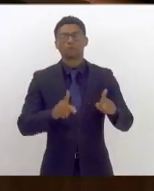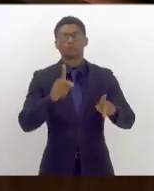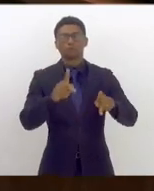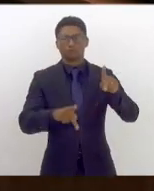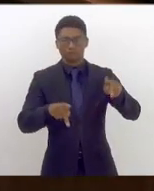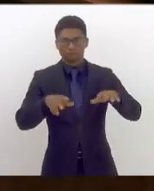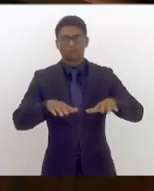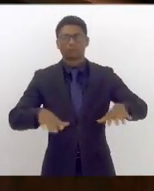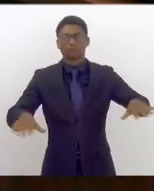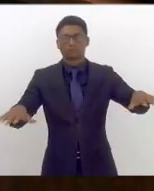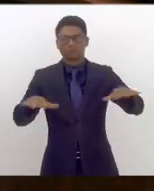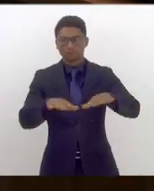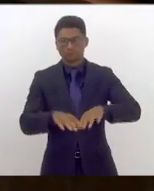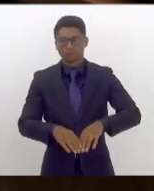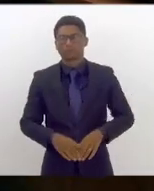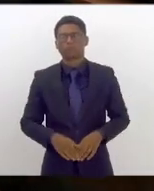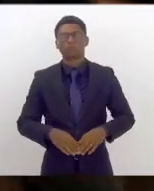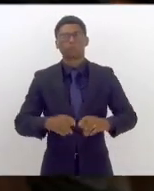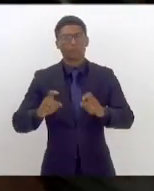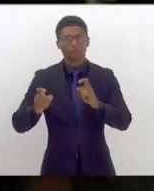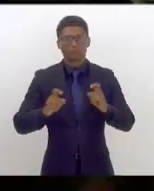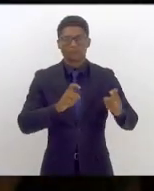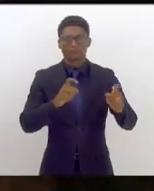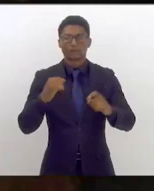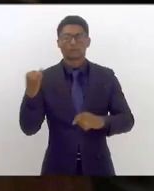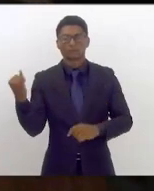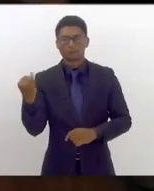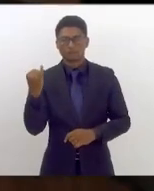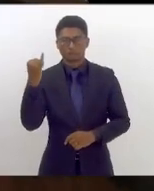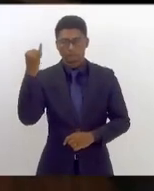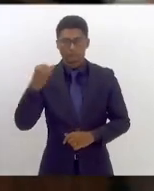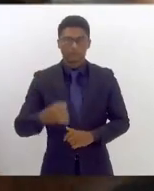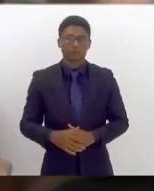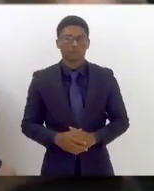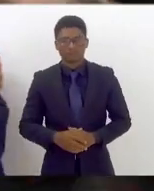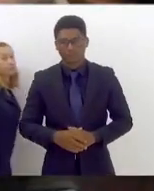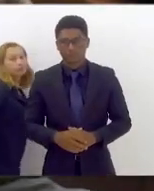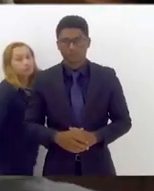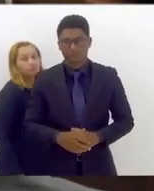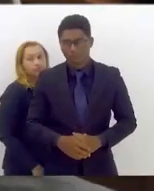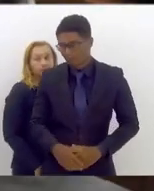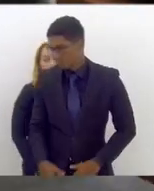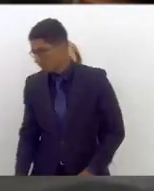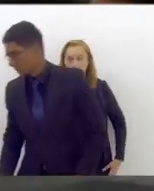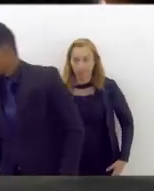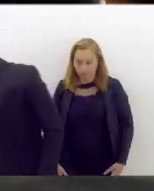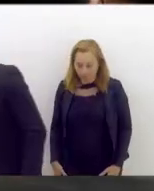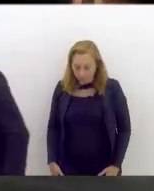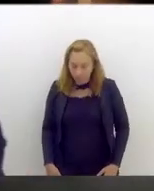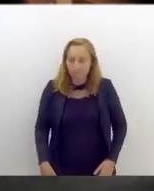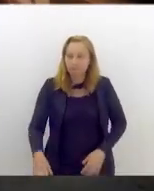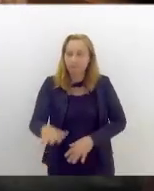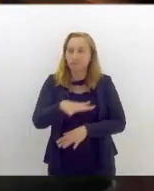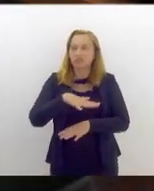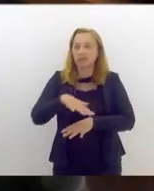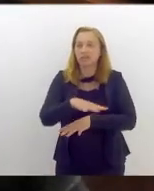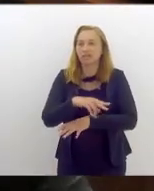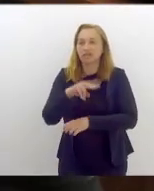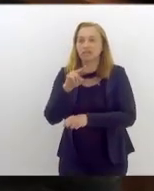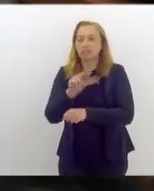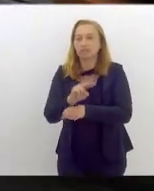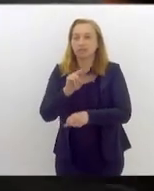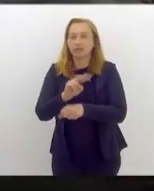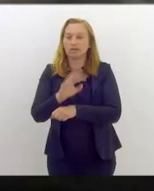deve pode debater afinal de contas a gente está falando de área de preservação ambiental a gente está falando de